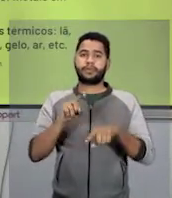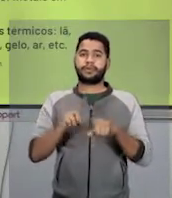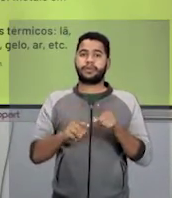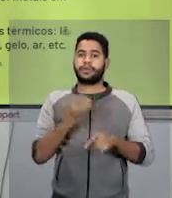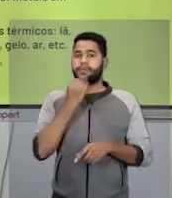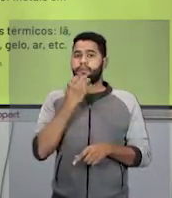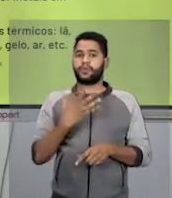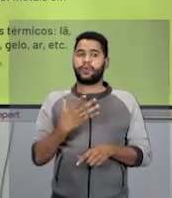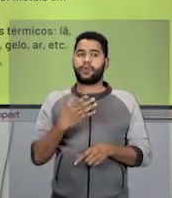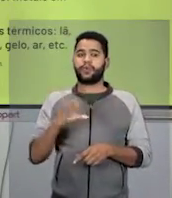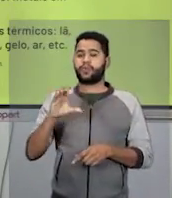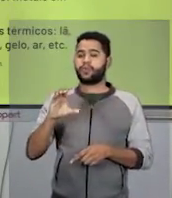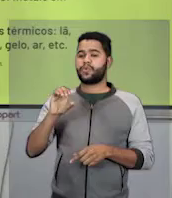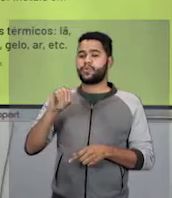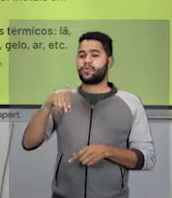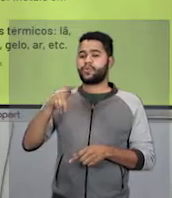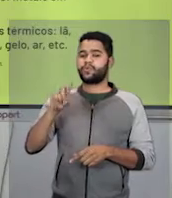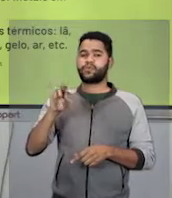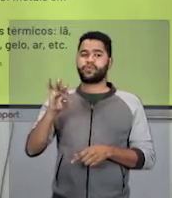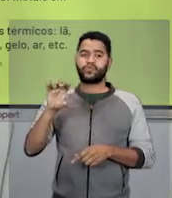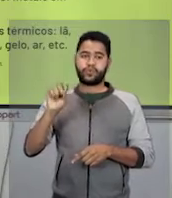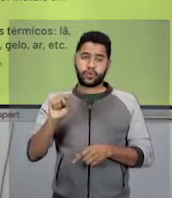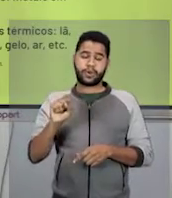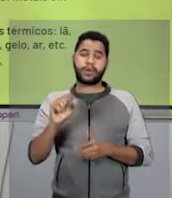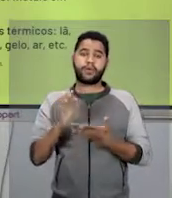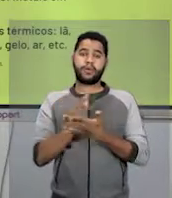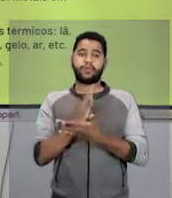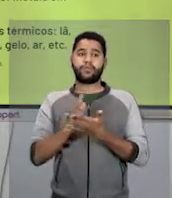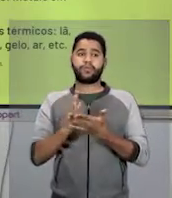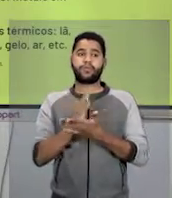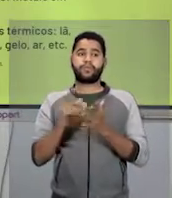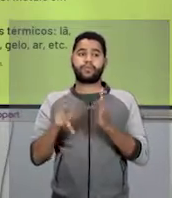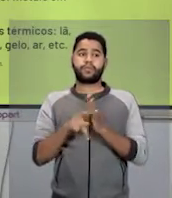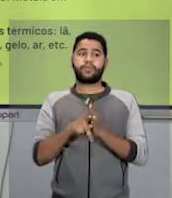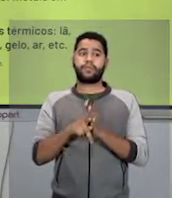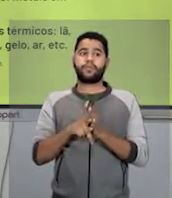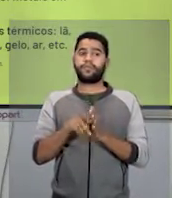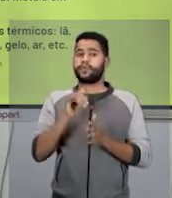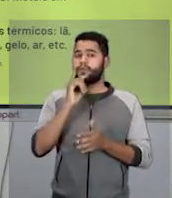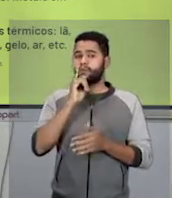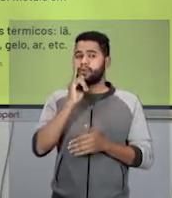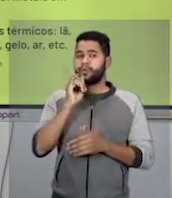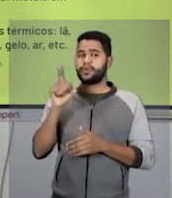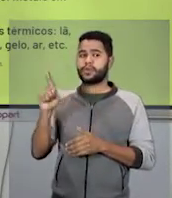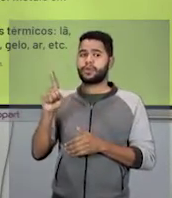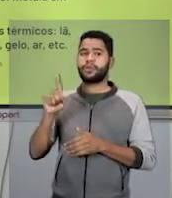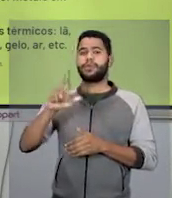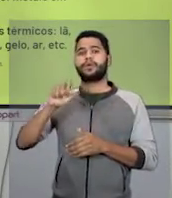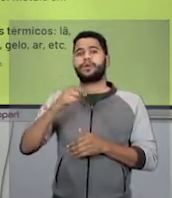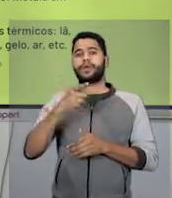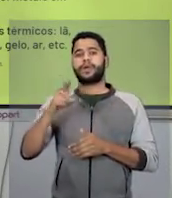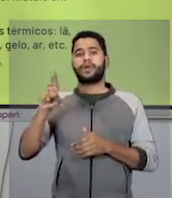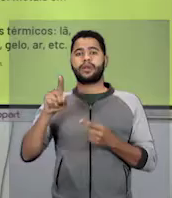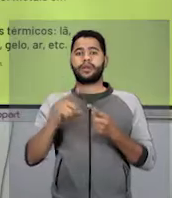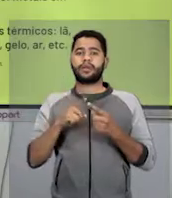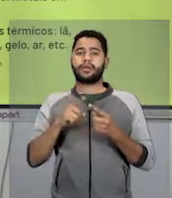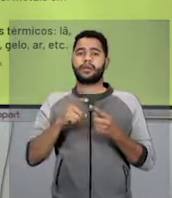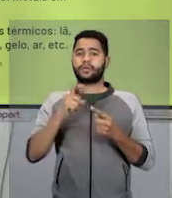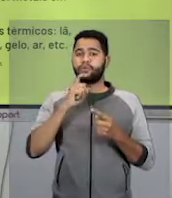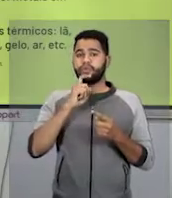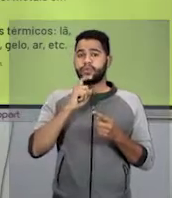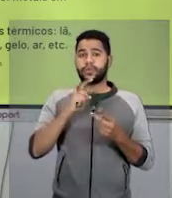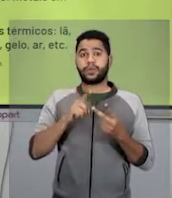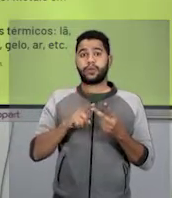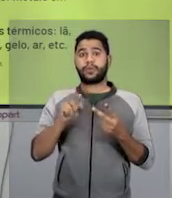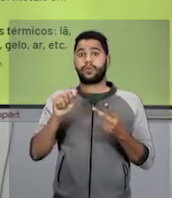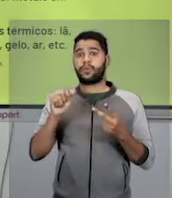condutores. Normalmente eles são os metais e alguns que são isolantes térmicos, por exemplo, a lã, o gelo, até mesmo o